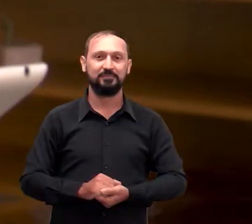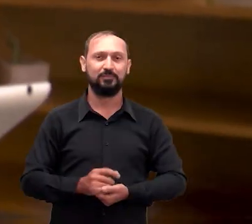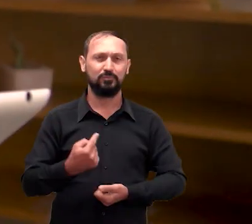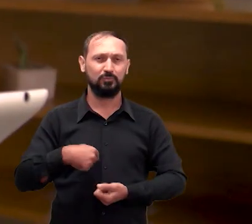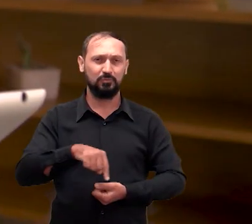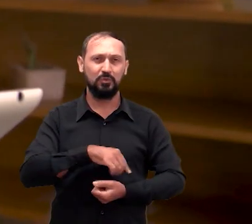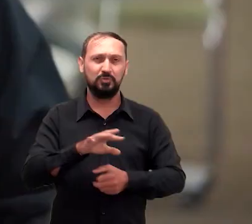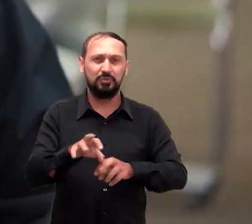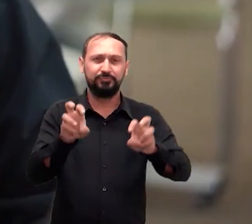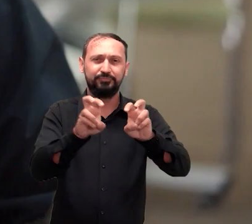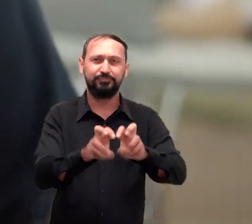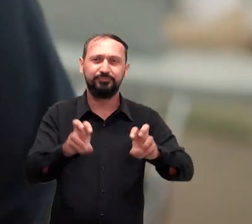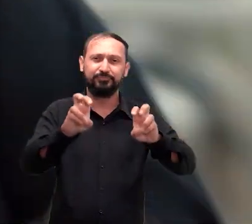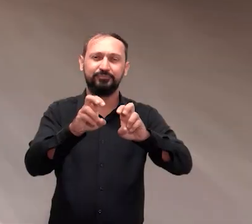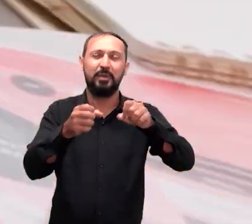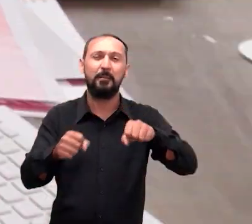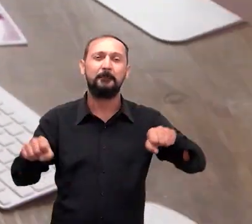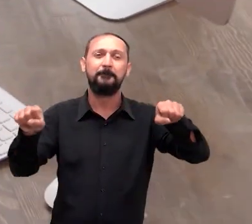Somos digitais.